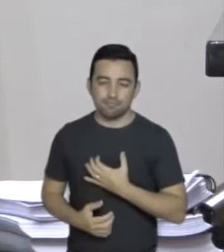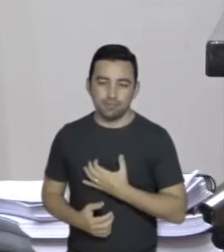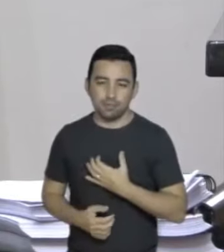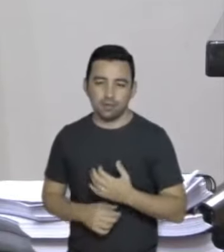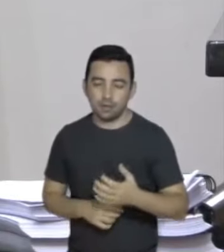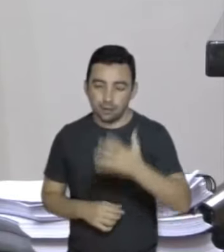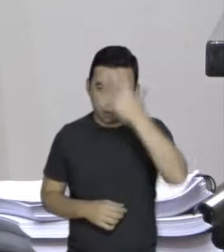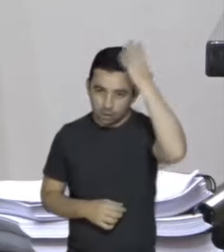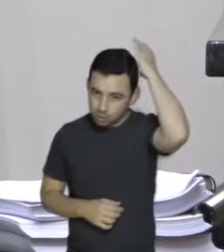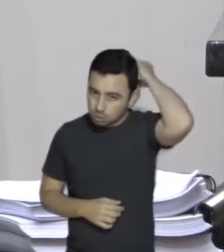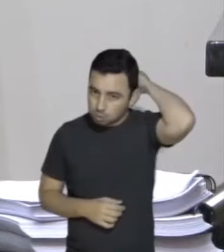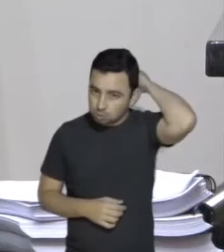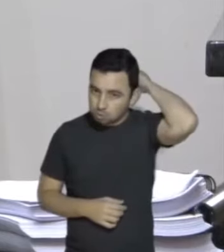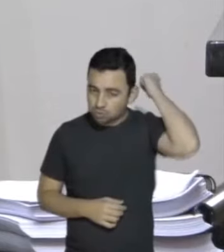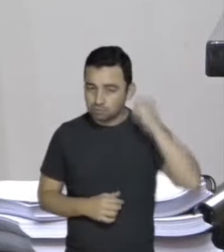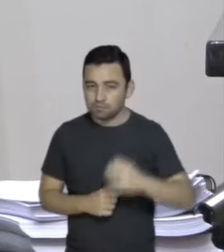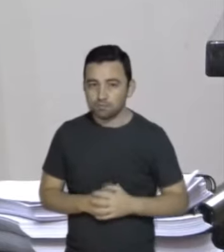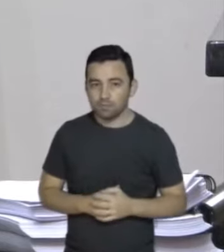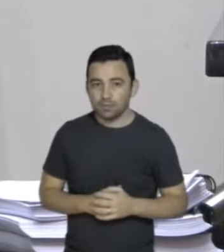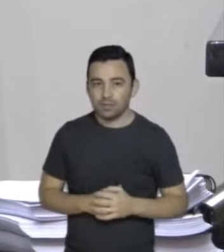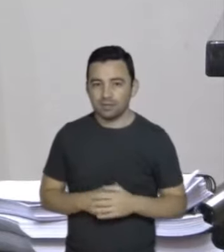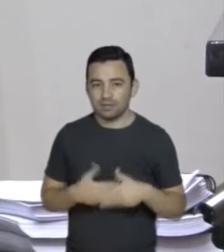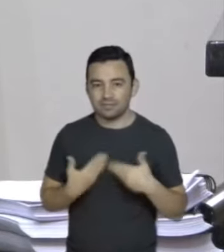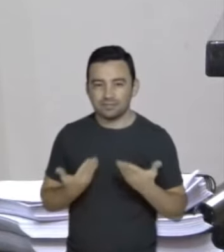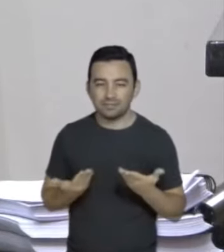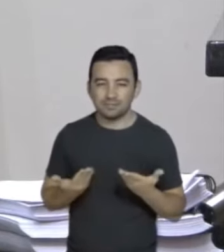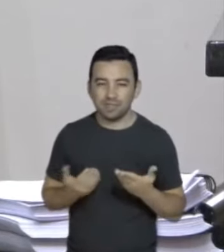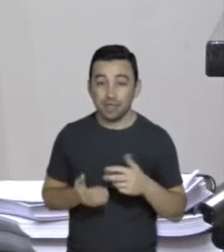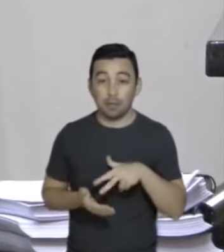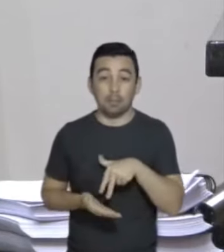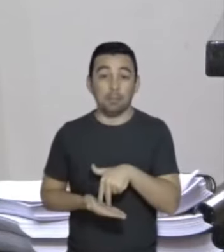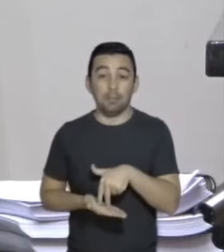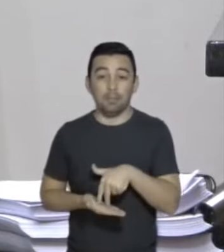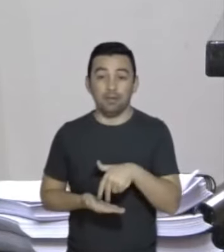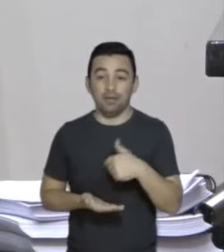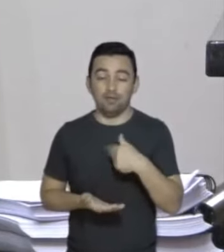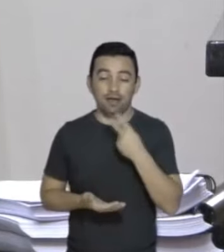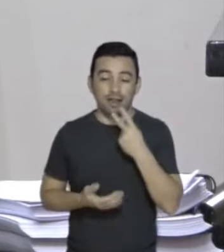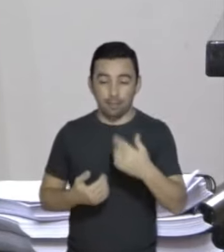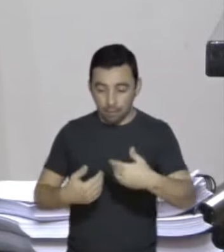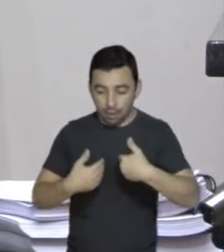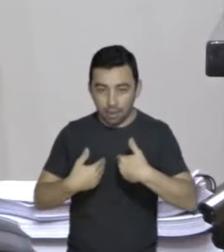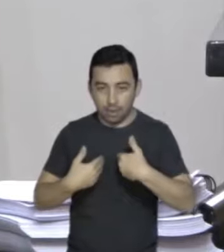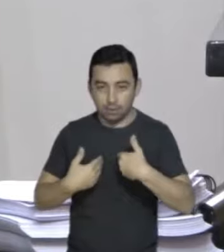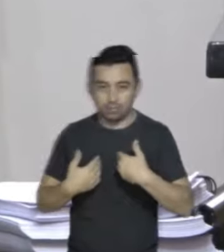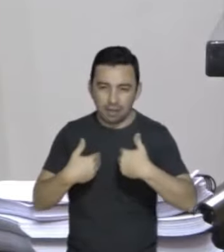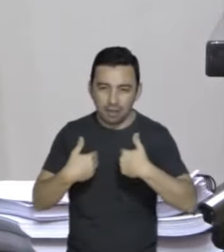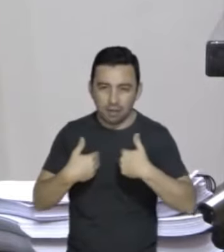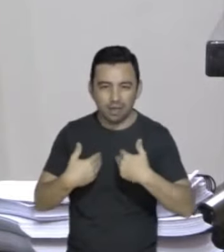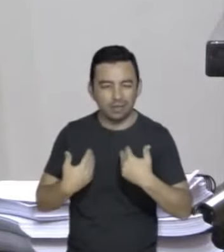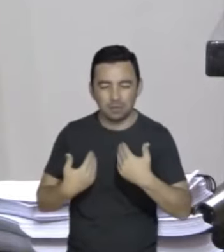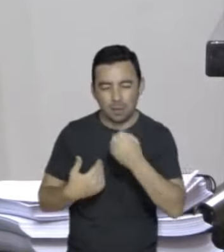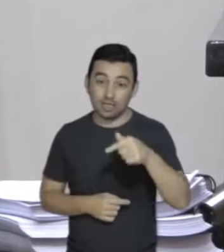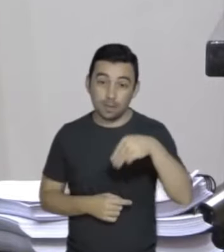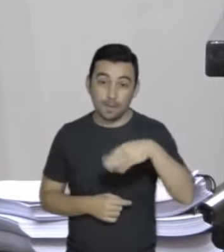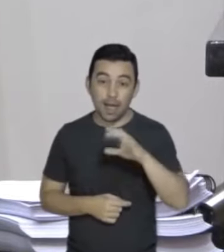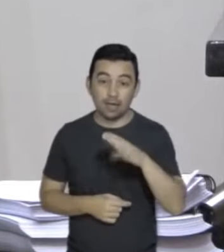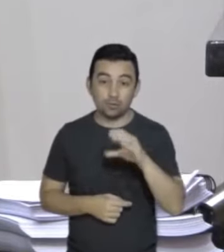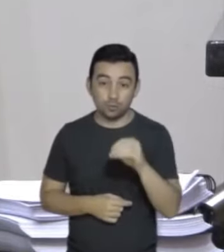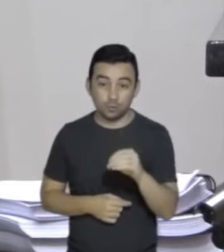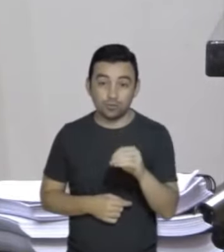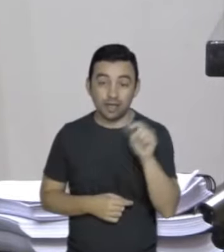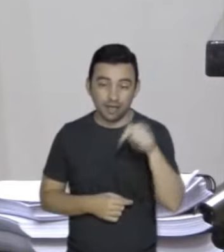Eu sei que é muito deselegante, até brega, subir a tribuna para falar bem de si mesmo, né? Que coisa chata. Porém,